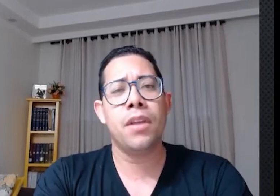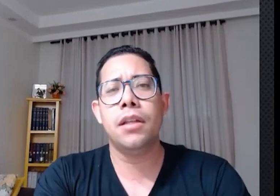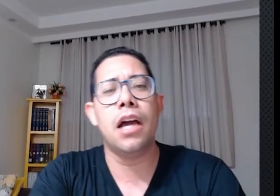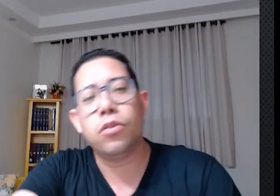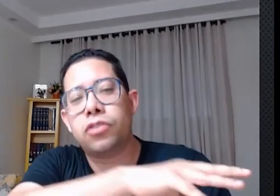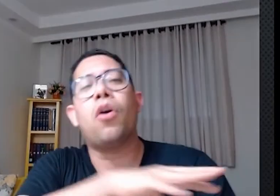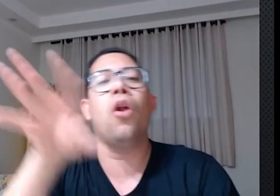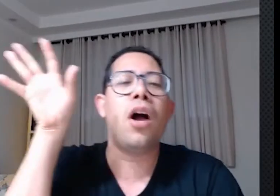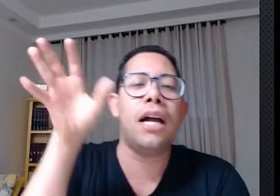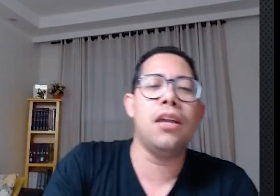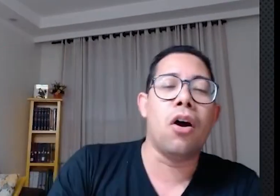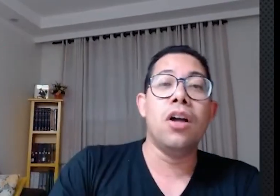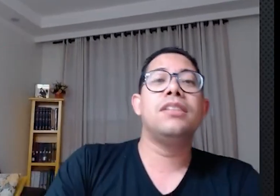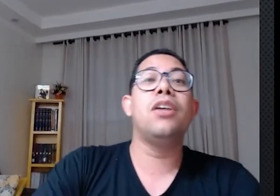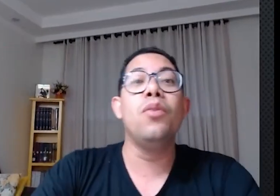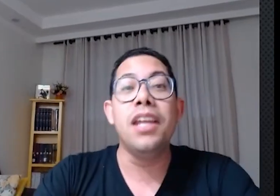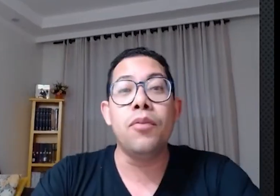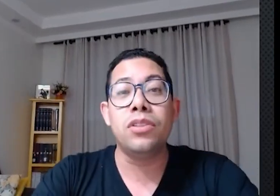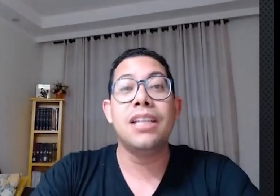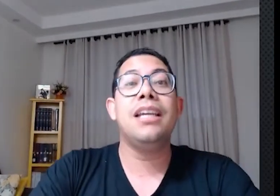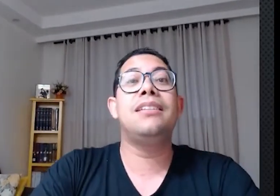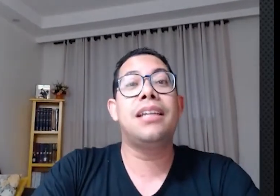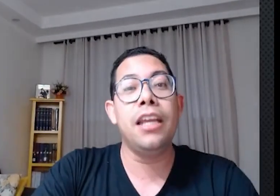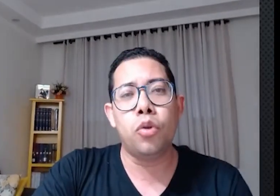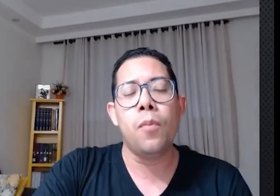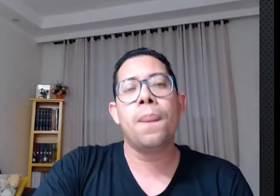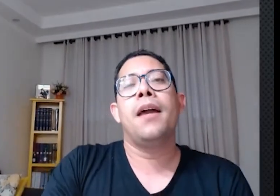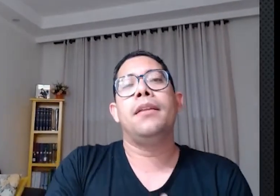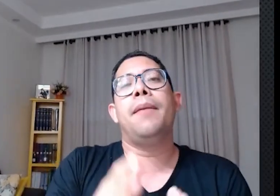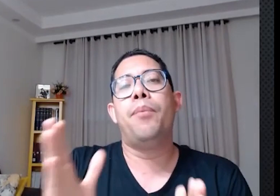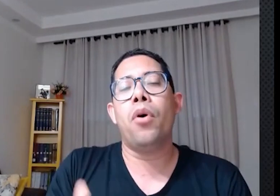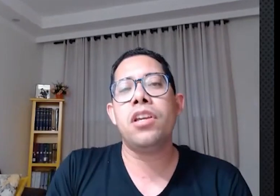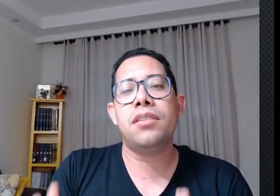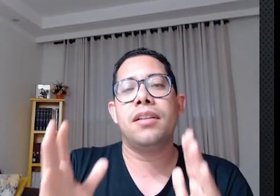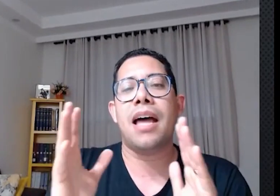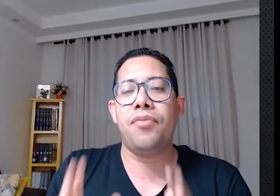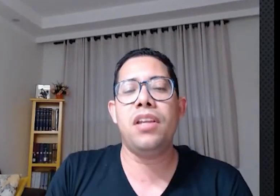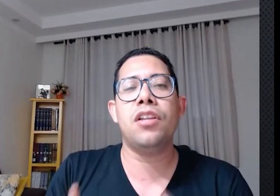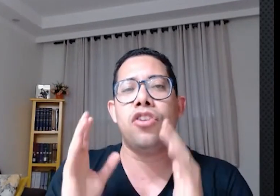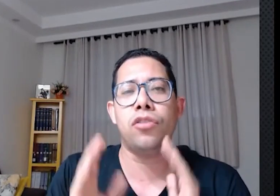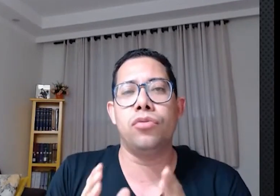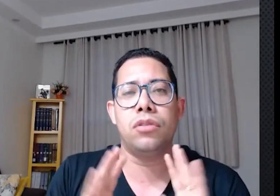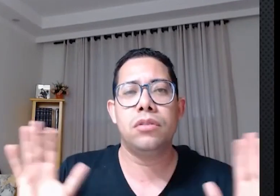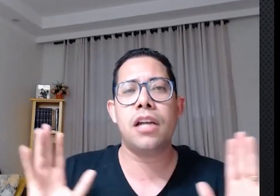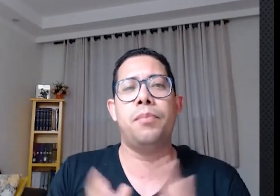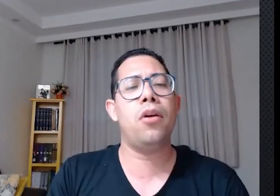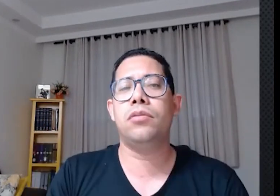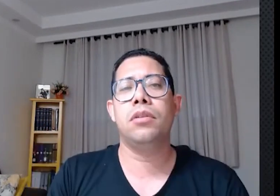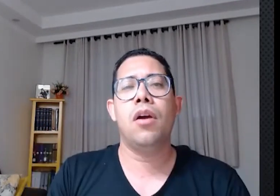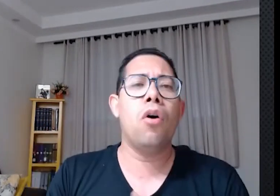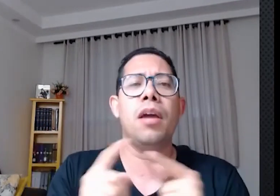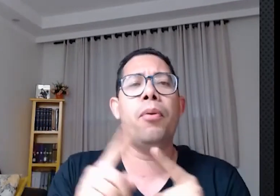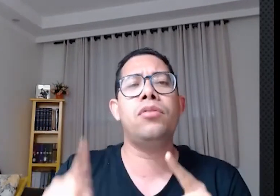compliquei? Não, você só coloca aí, ó. São livros escritos depois da vinda de Jesus, certo?